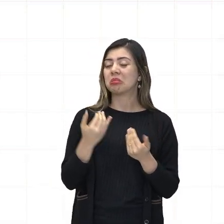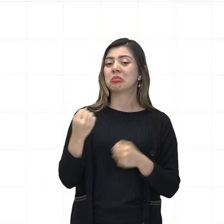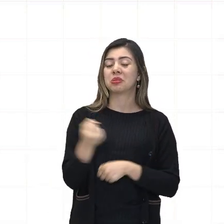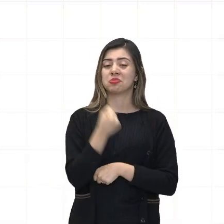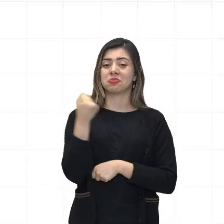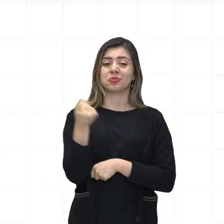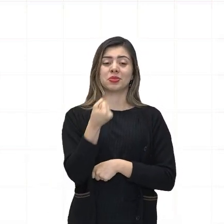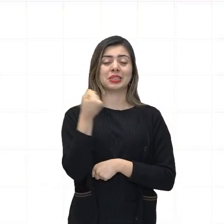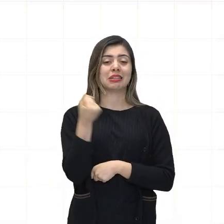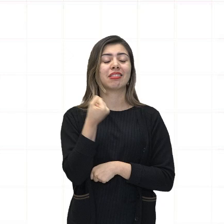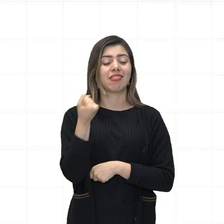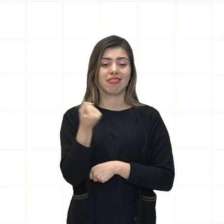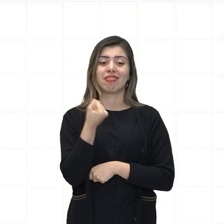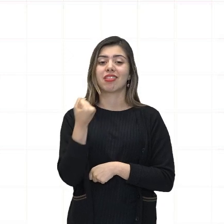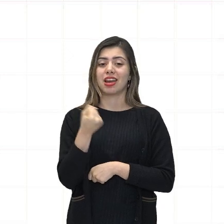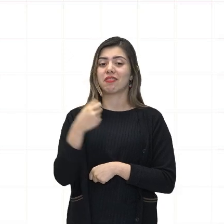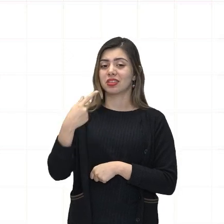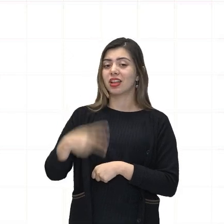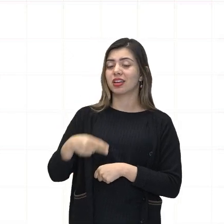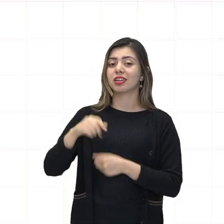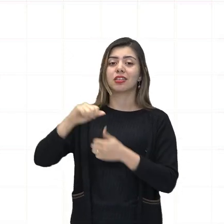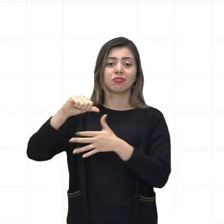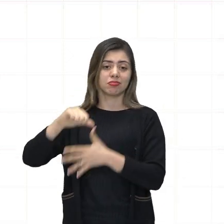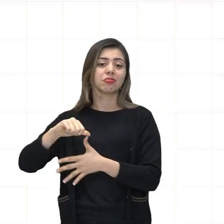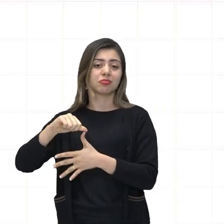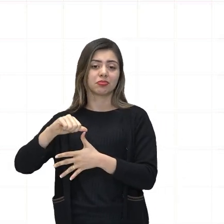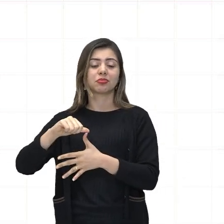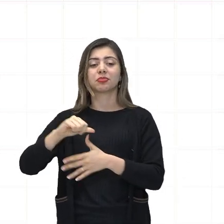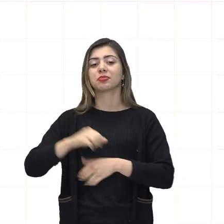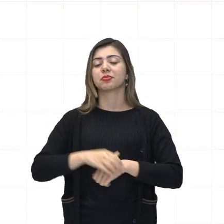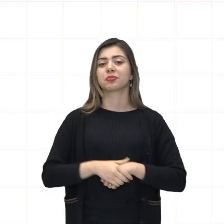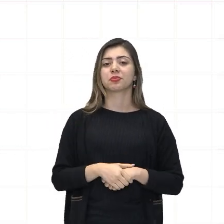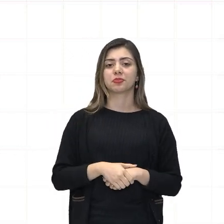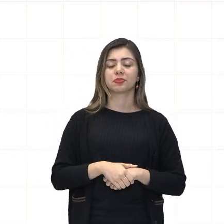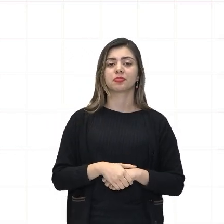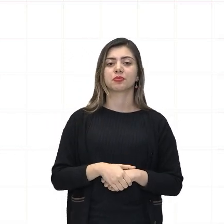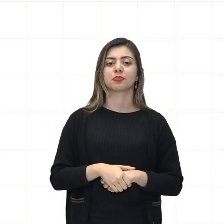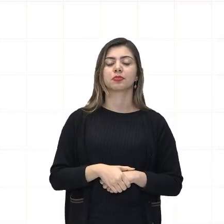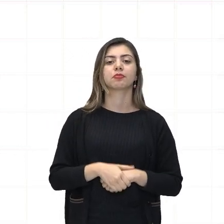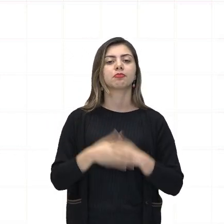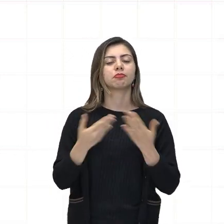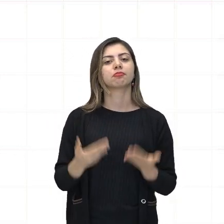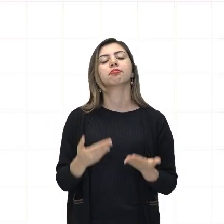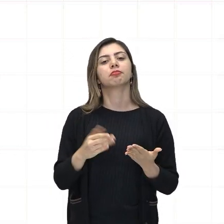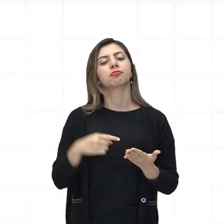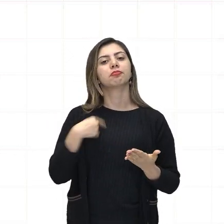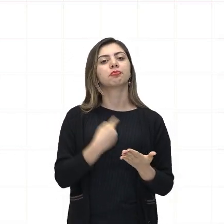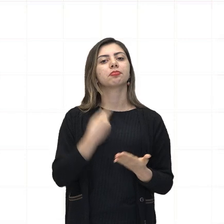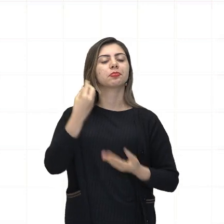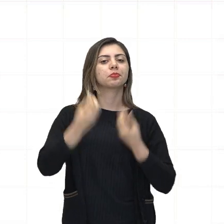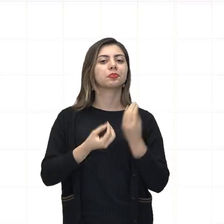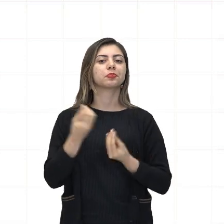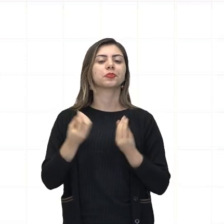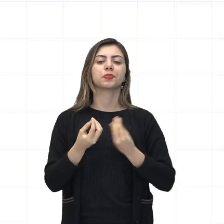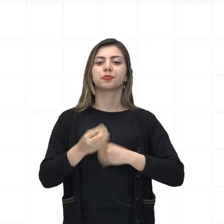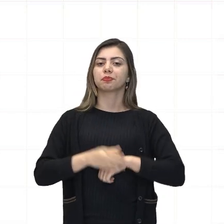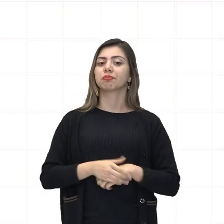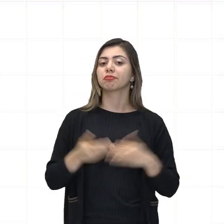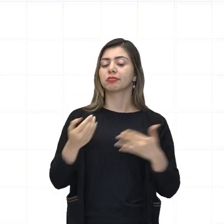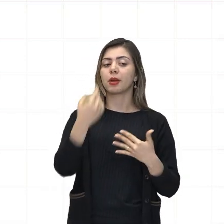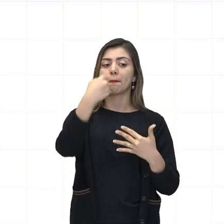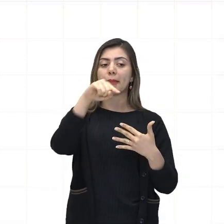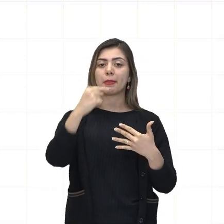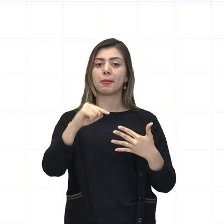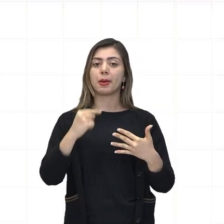sangrentos e devastadores da história da América do Sul. Vamos então alencar todos